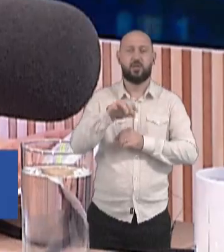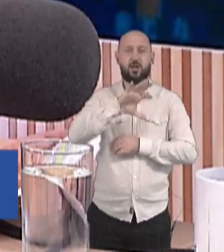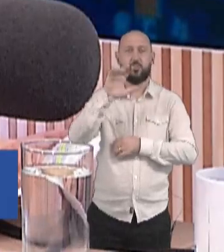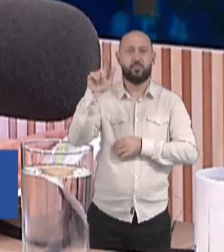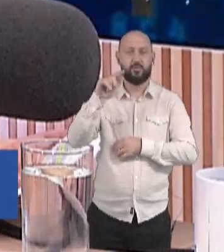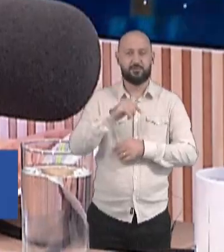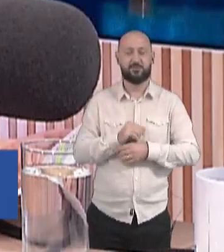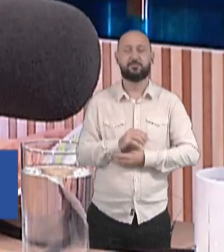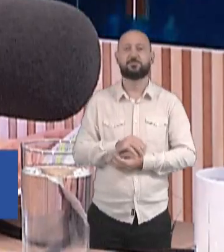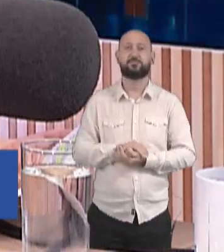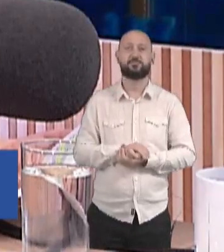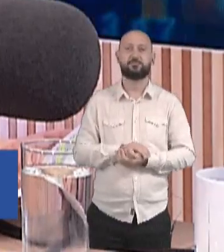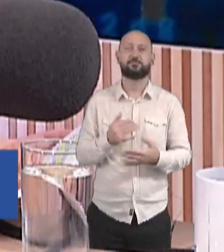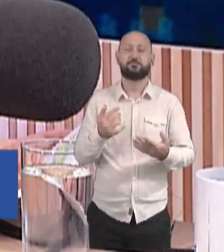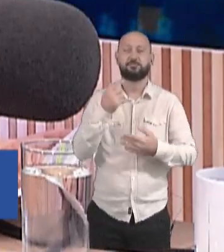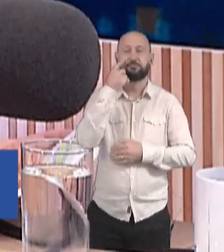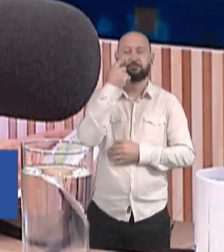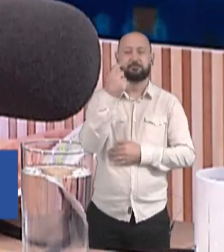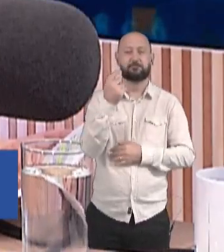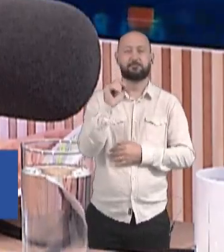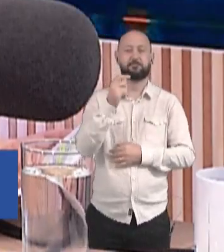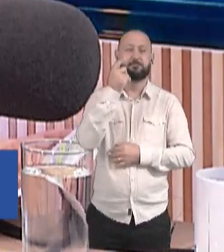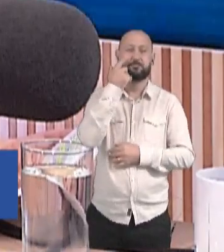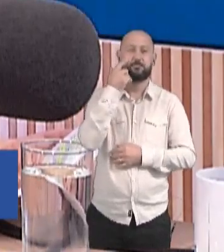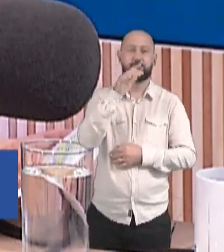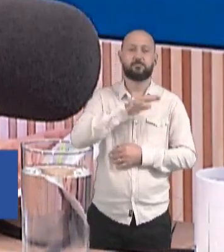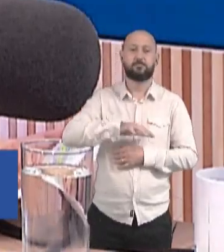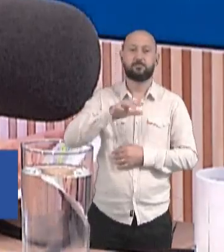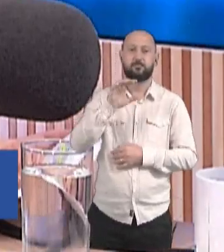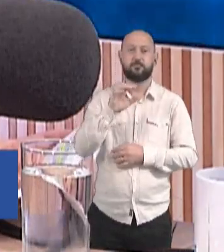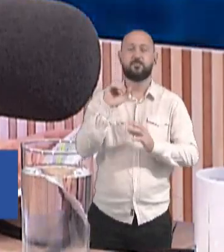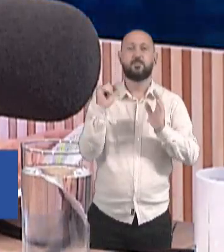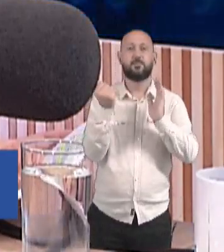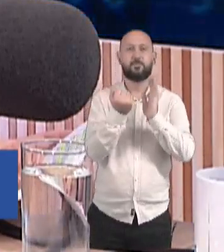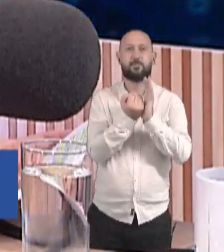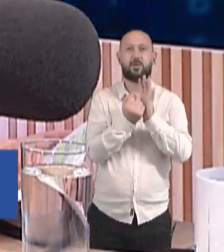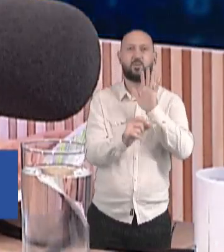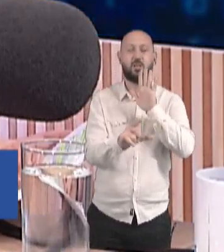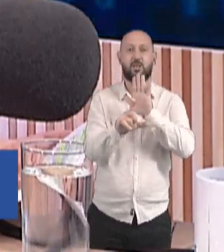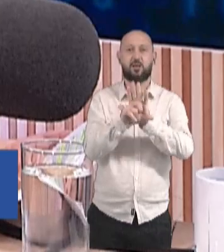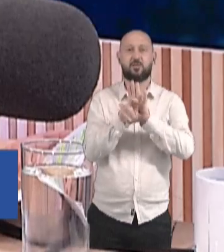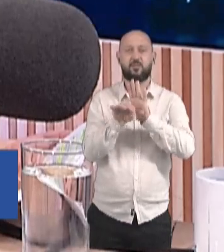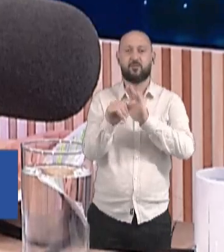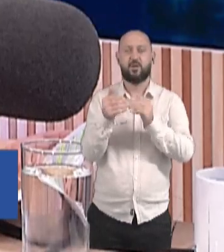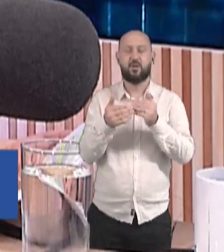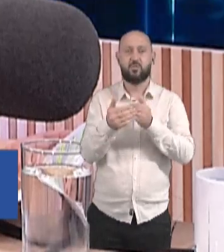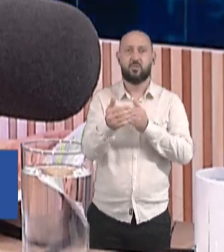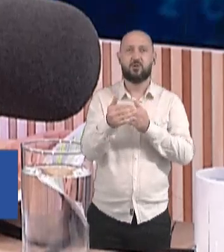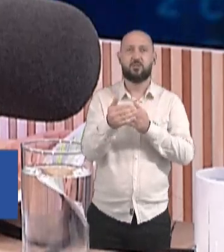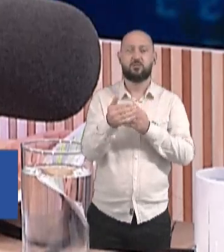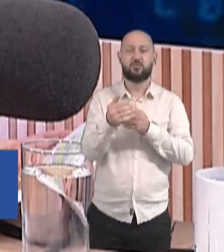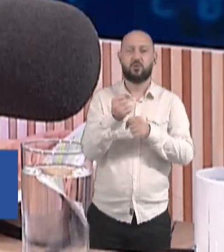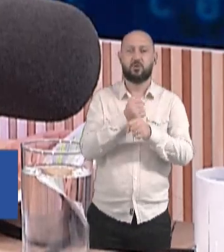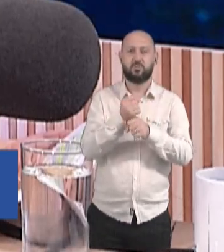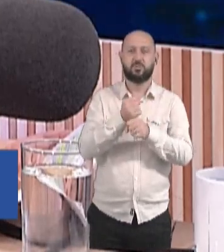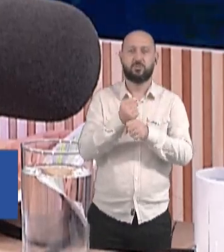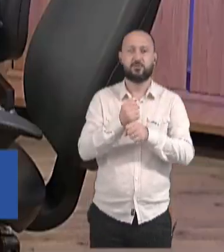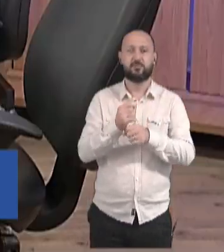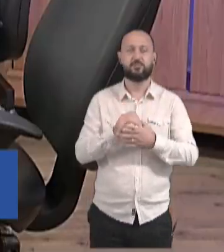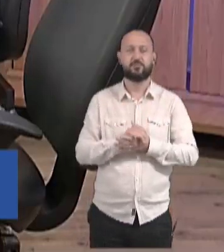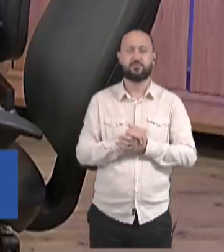Grande. É interessante a gente destacar também essa questão do marco legal, se eu não me engano, está para se encerrar nos próximos anos